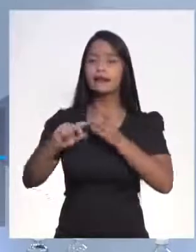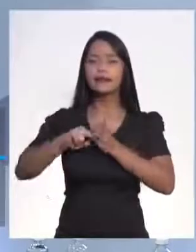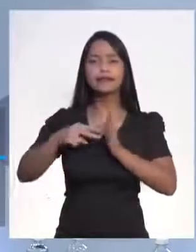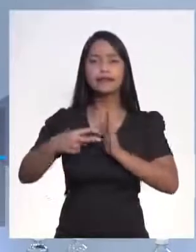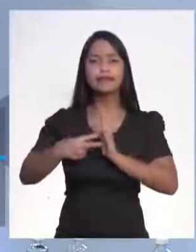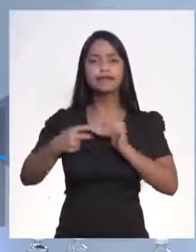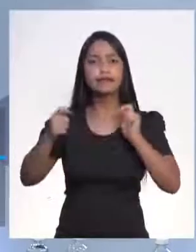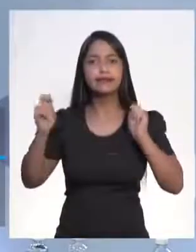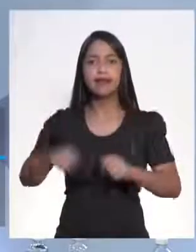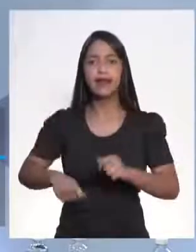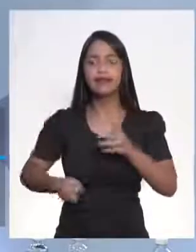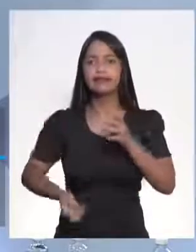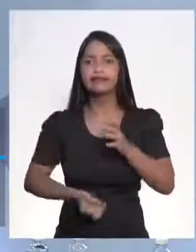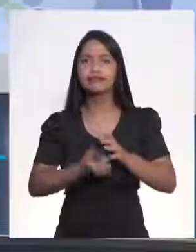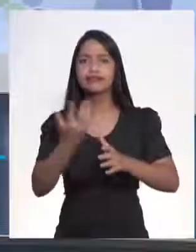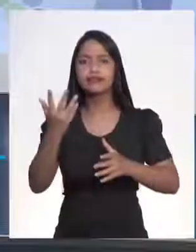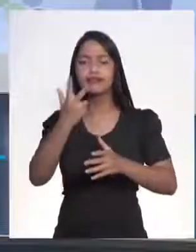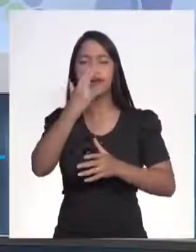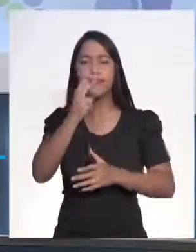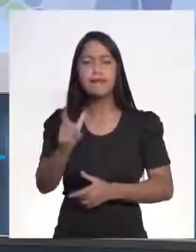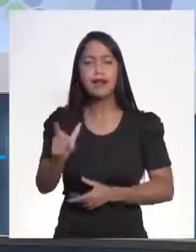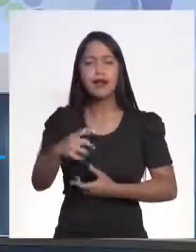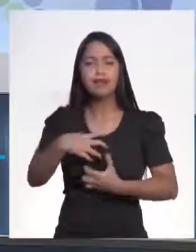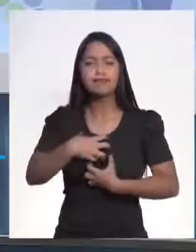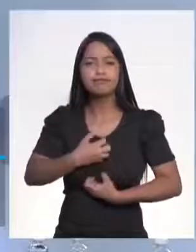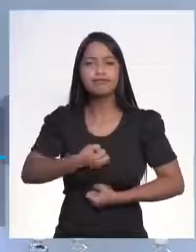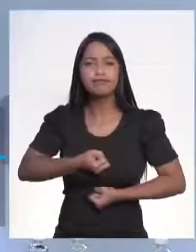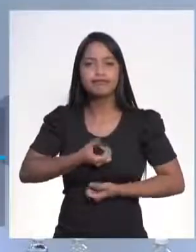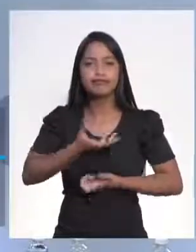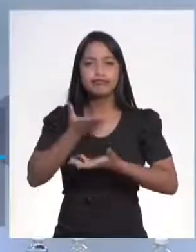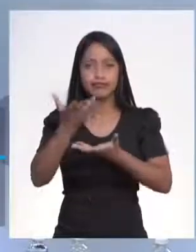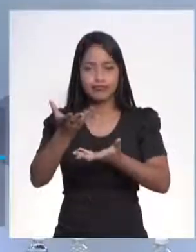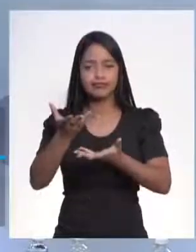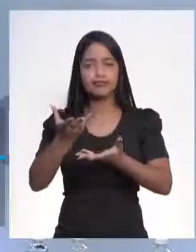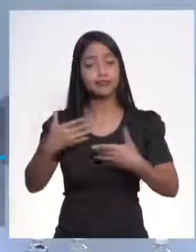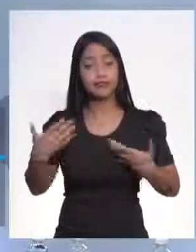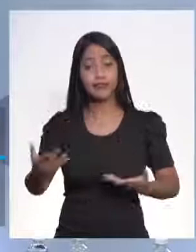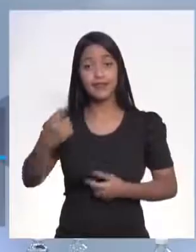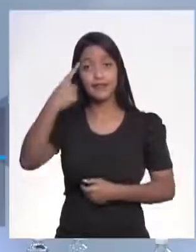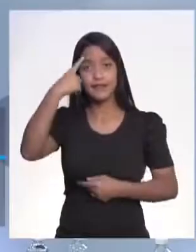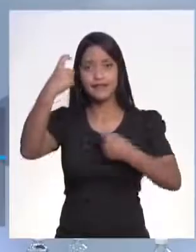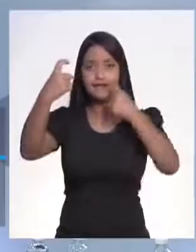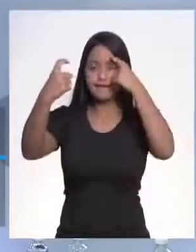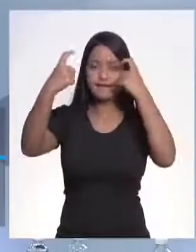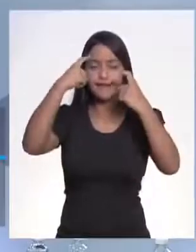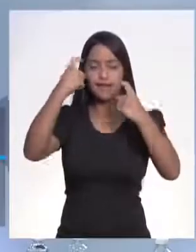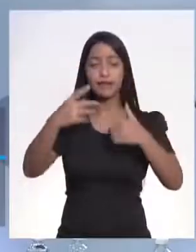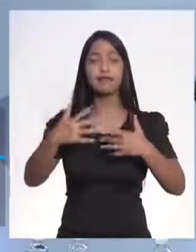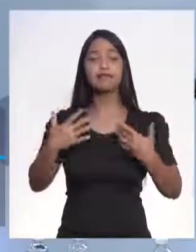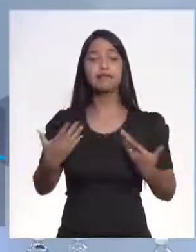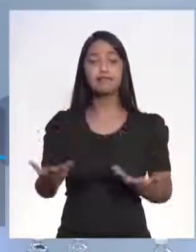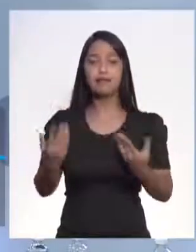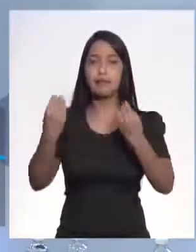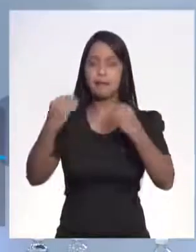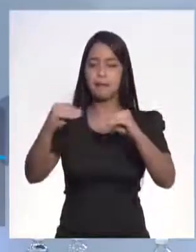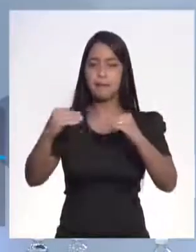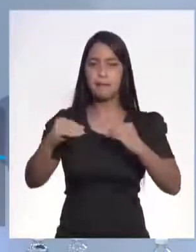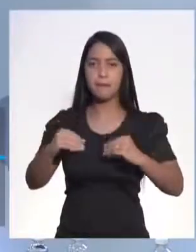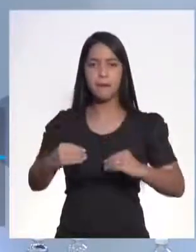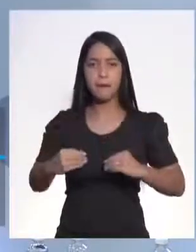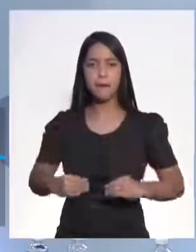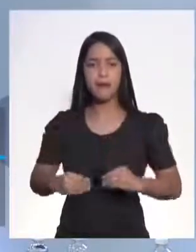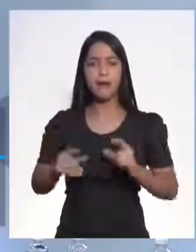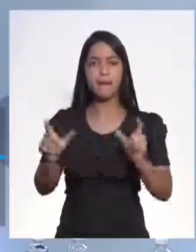para eles espreme a palavra ao máximo e não lá tudo bem criativo é colocam ali